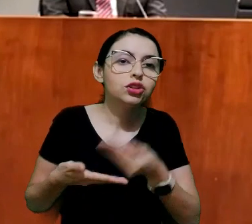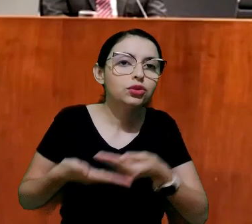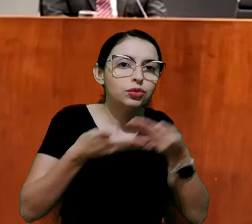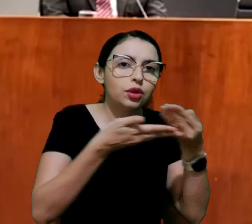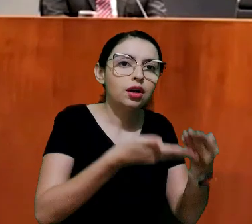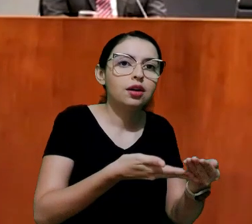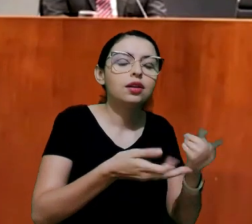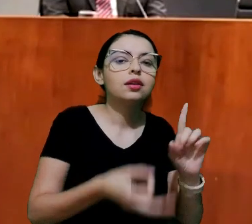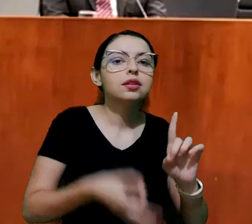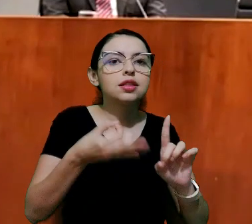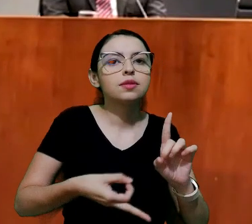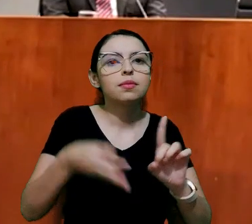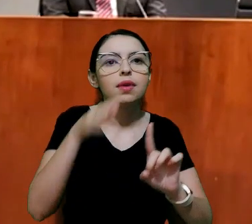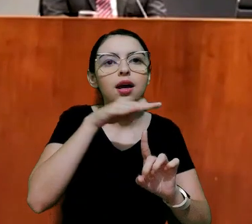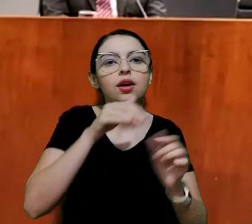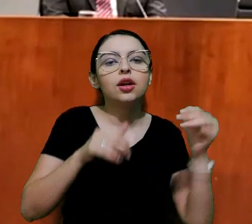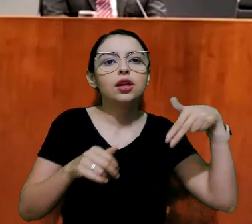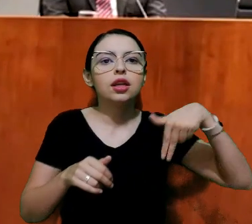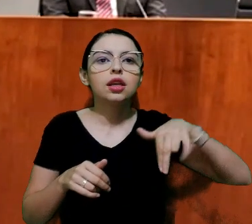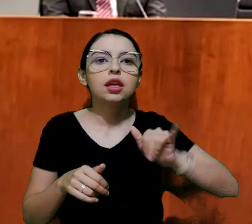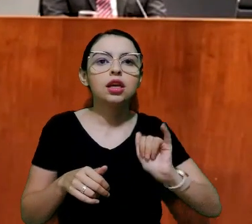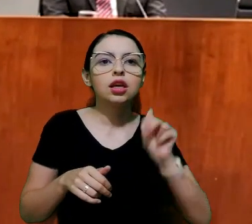eminente desembargador Nino Toldo.